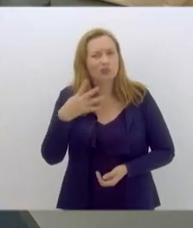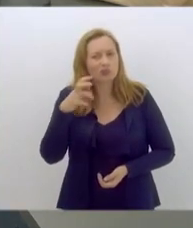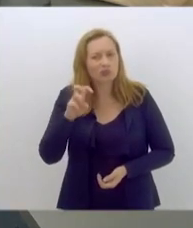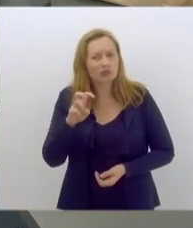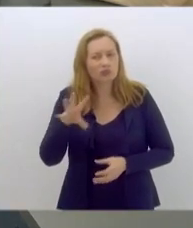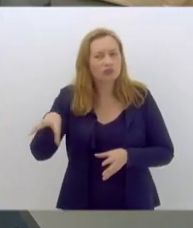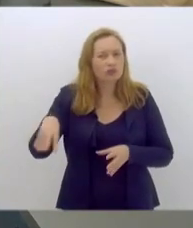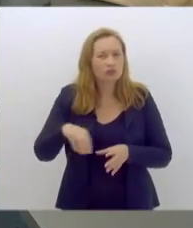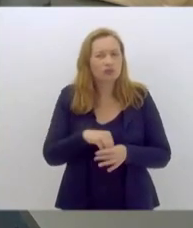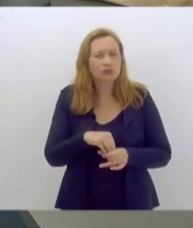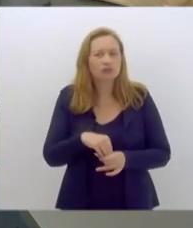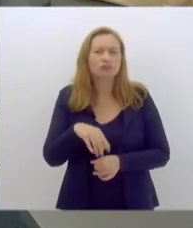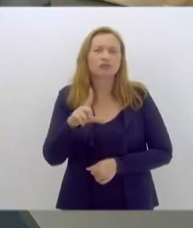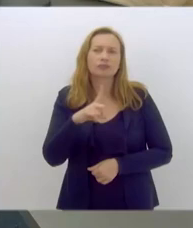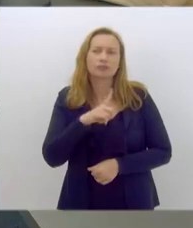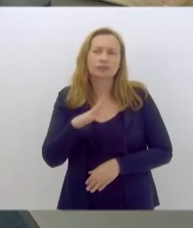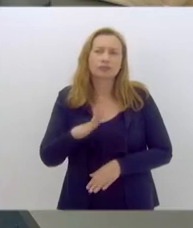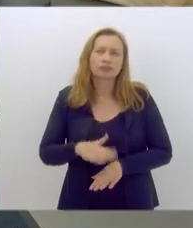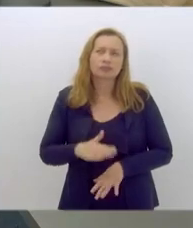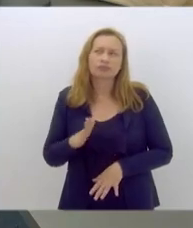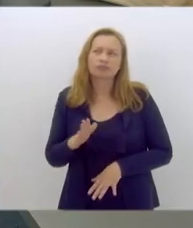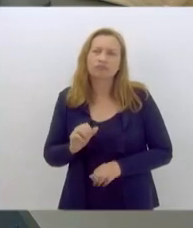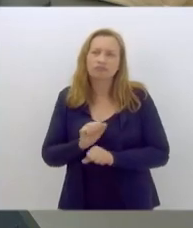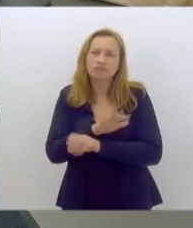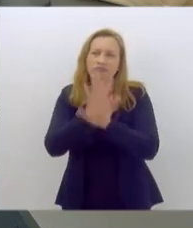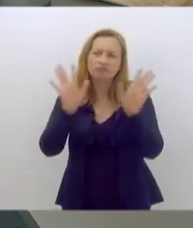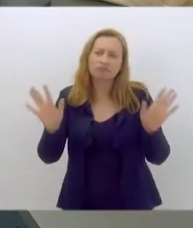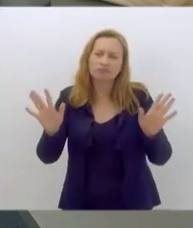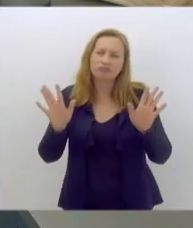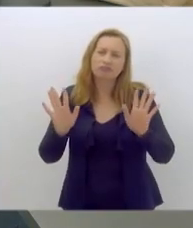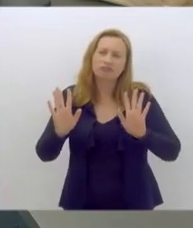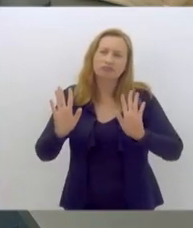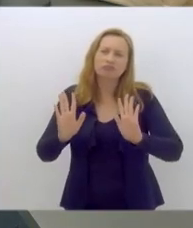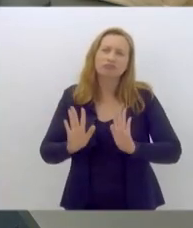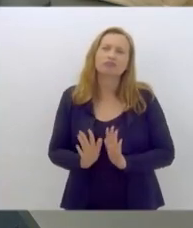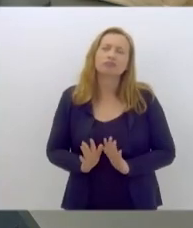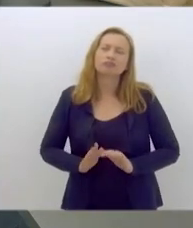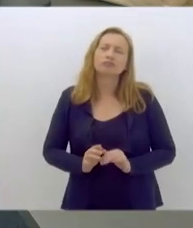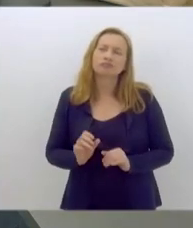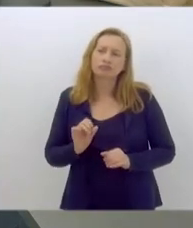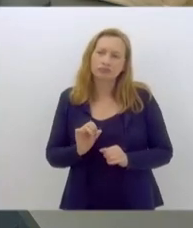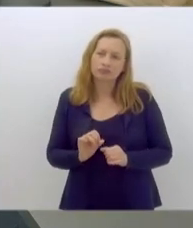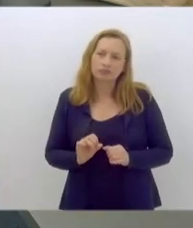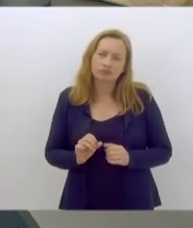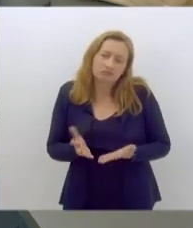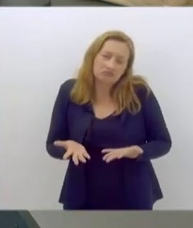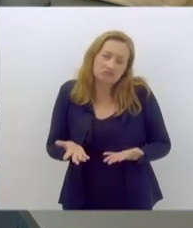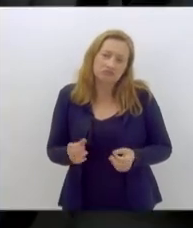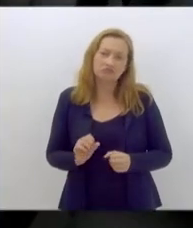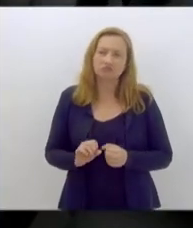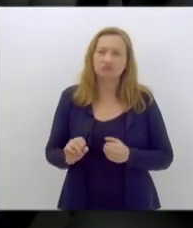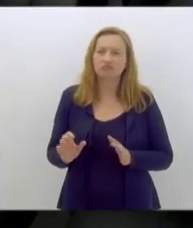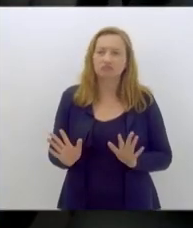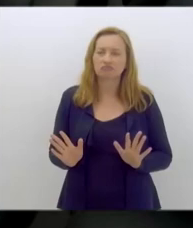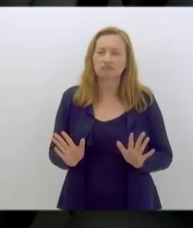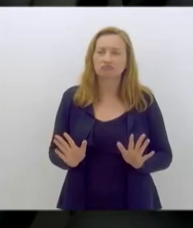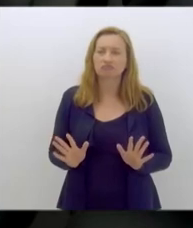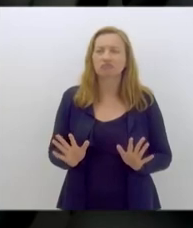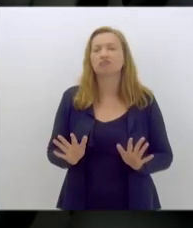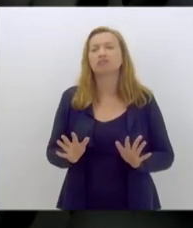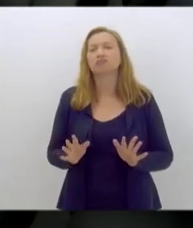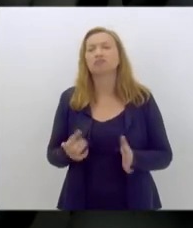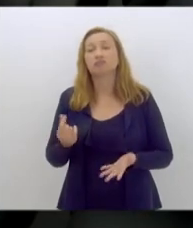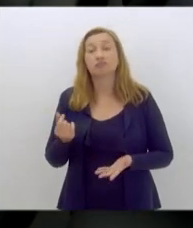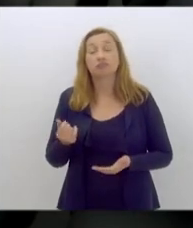segregar para ter maior transparência embora você possa fazer isso com seus gerencial mas é a fonte do Tesouro